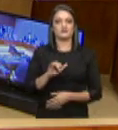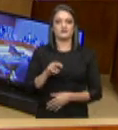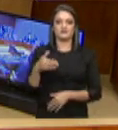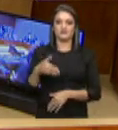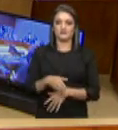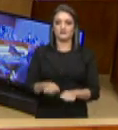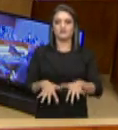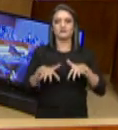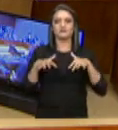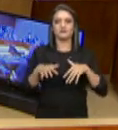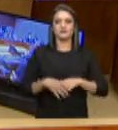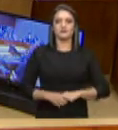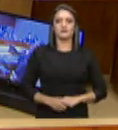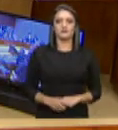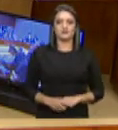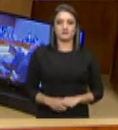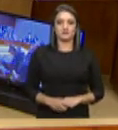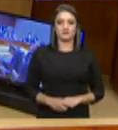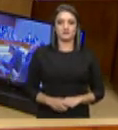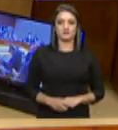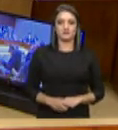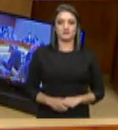do Plenário